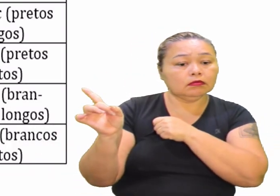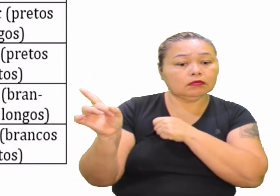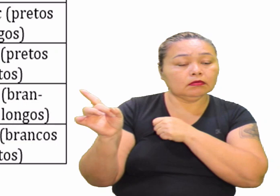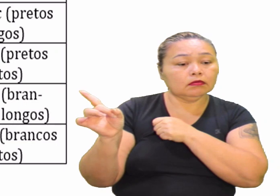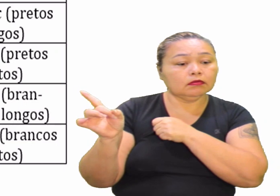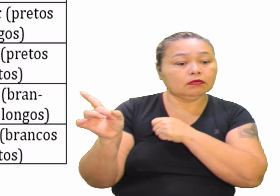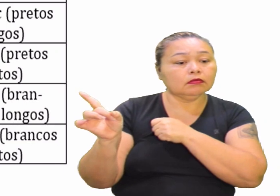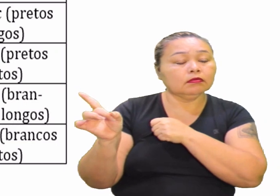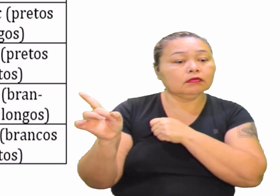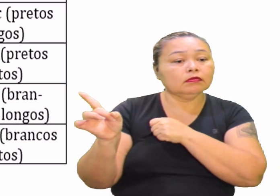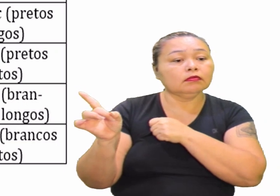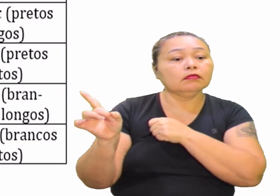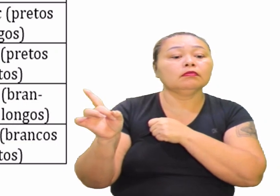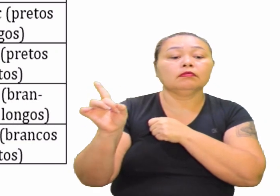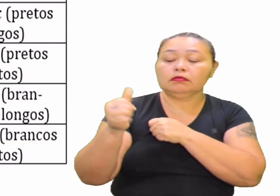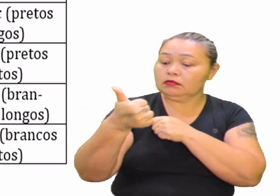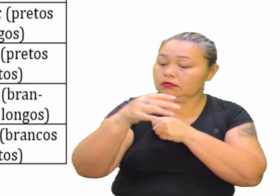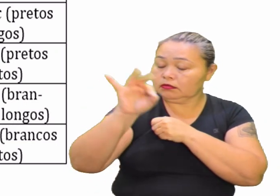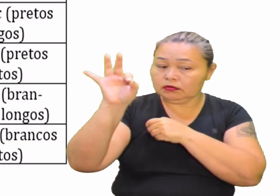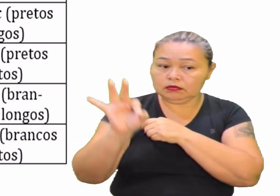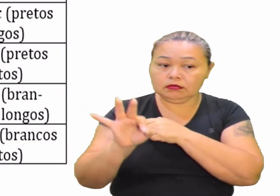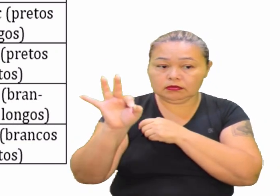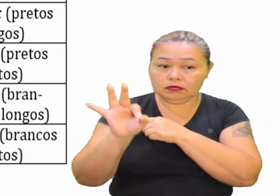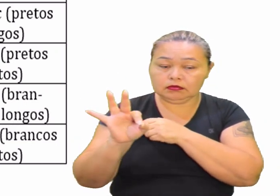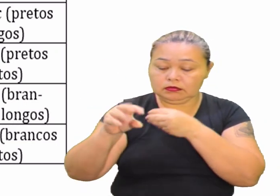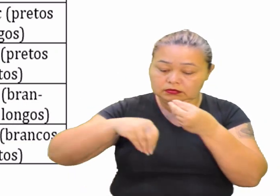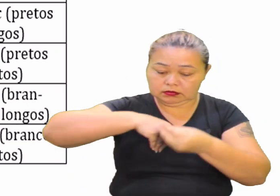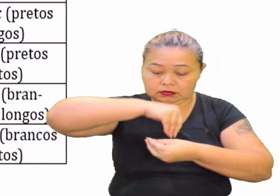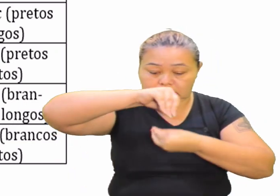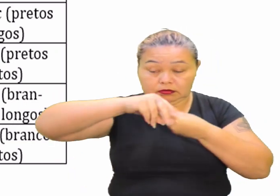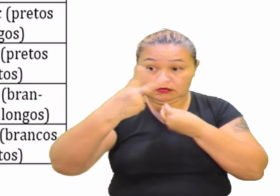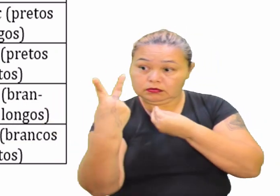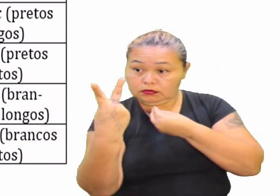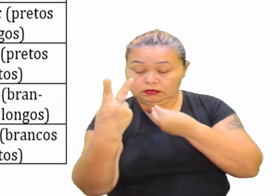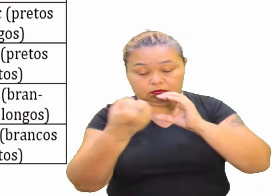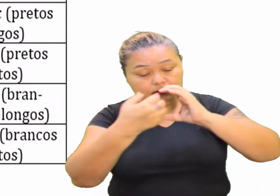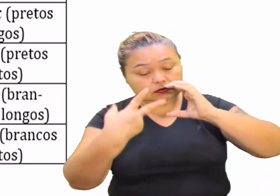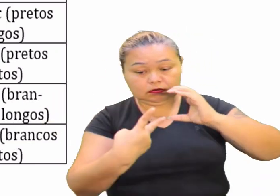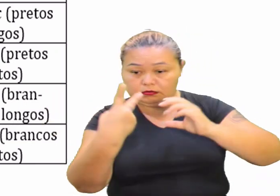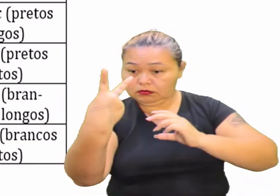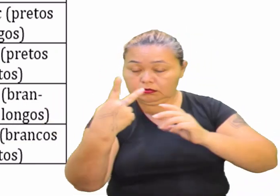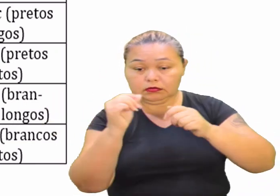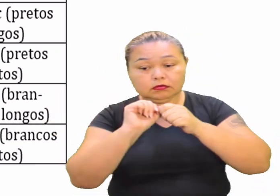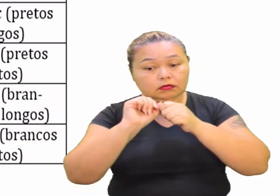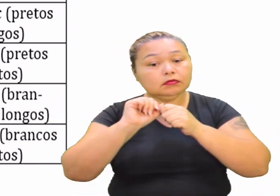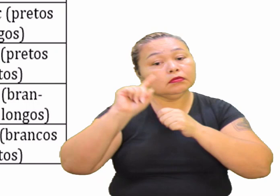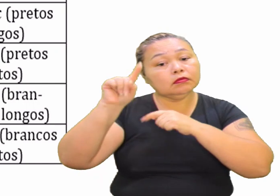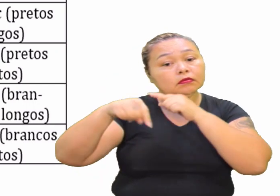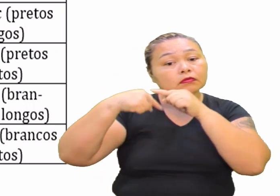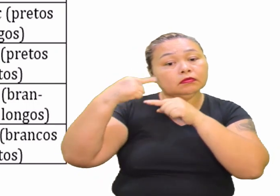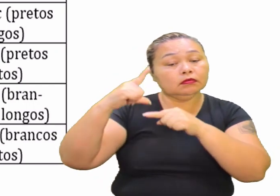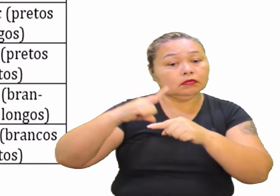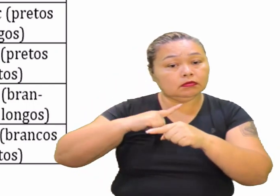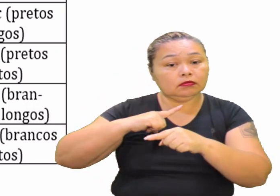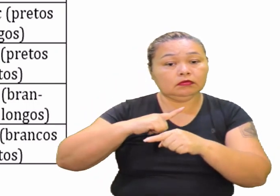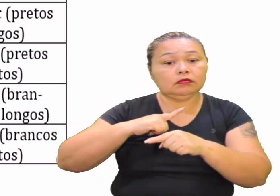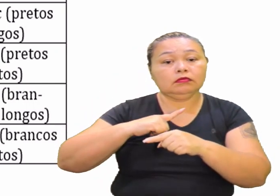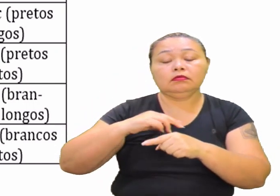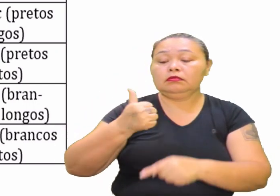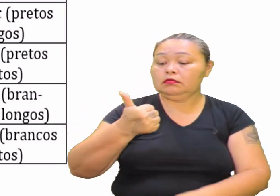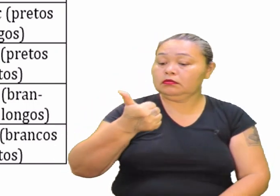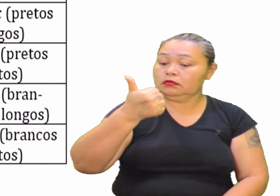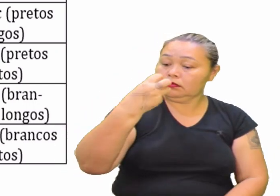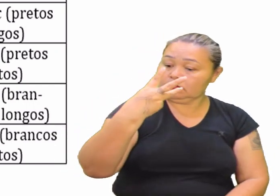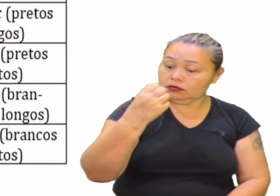pessoal, 100% de dihíbridos da proporção fenotípica esperada. Logo, nós temos